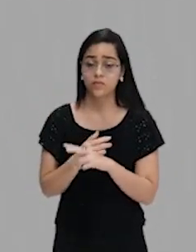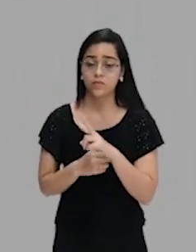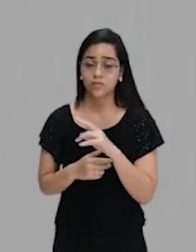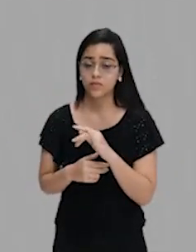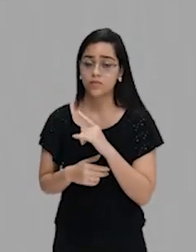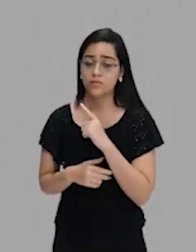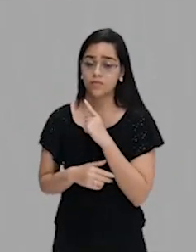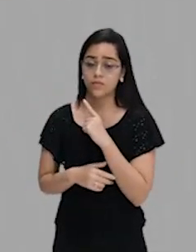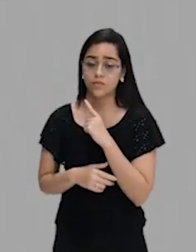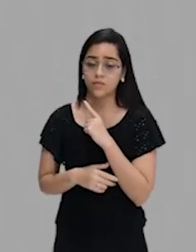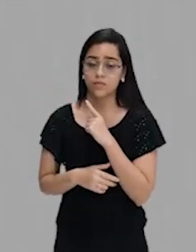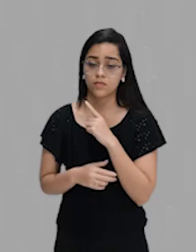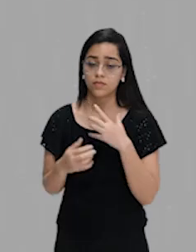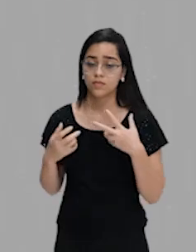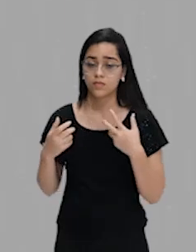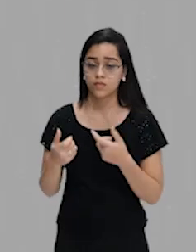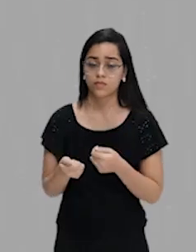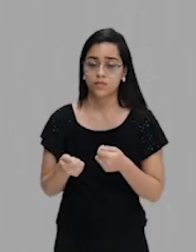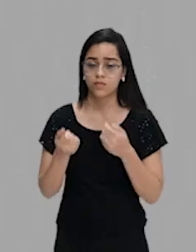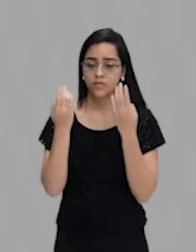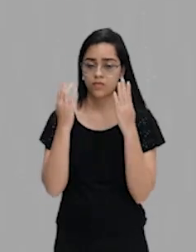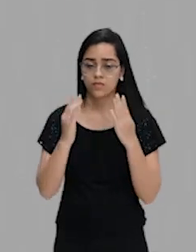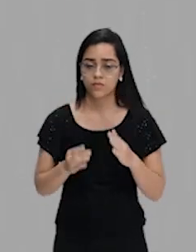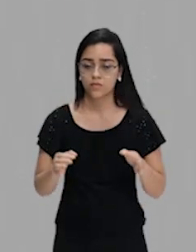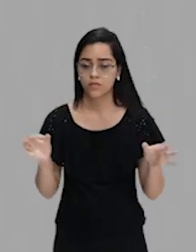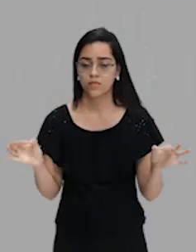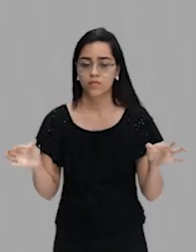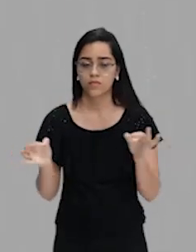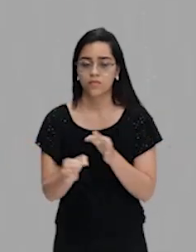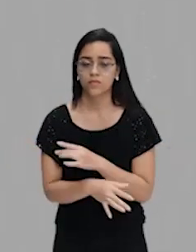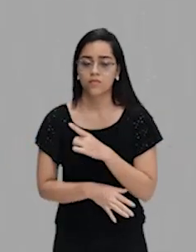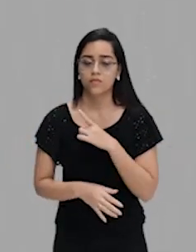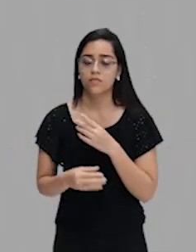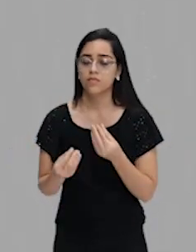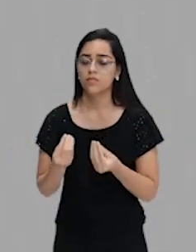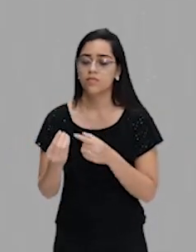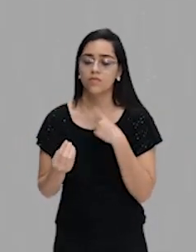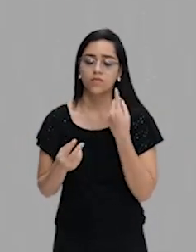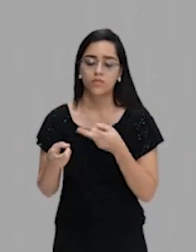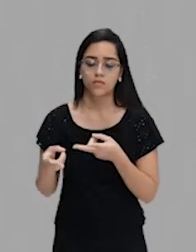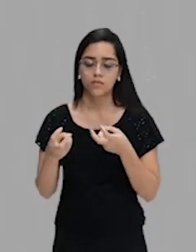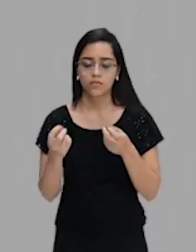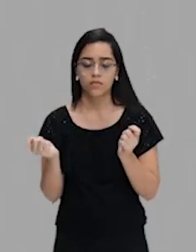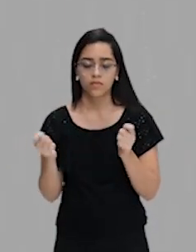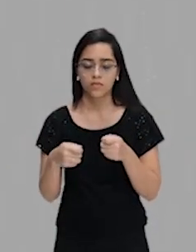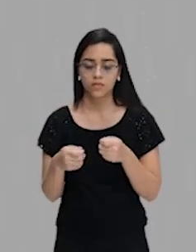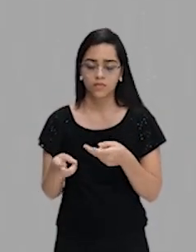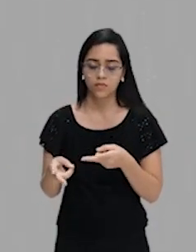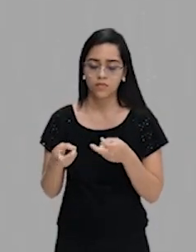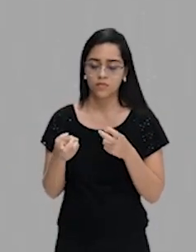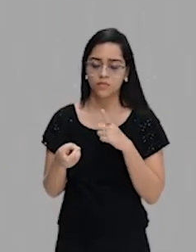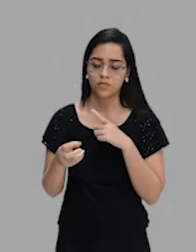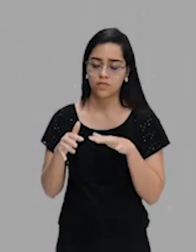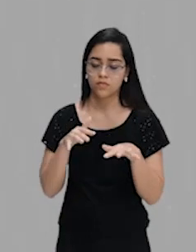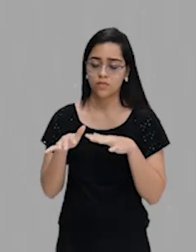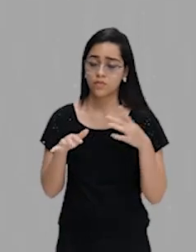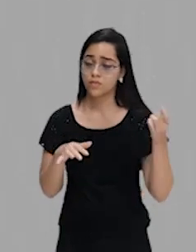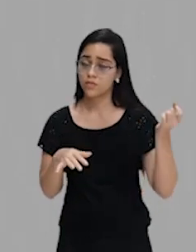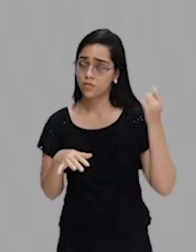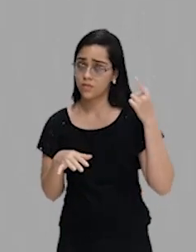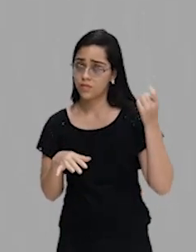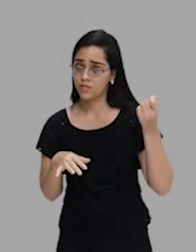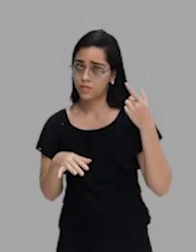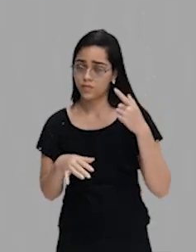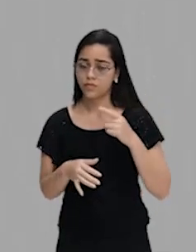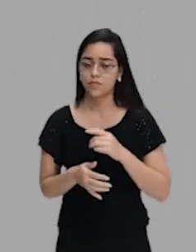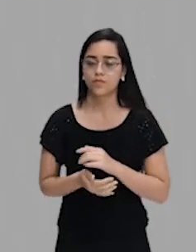vai fazer aí toda essa análise completa, né, de como nós vemos, de como a gente consegue perceber o movimento do Sol.